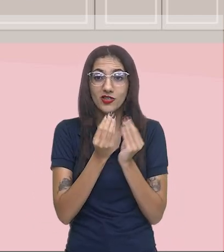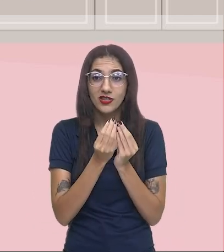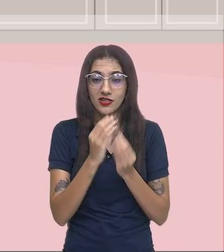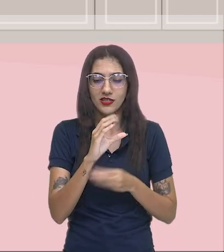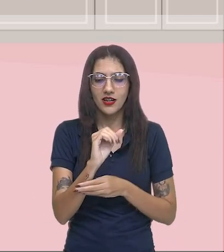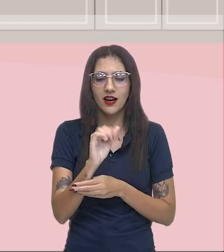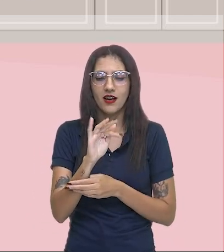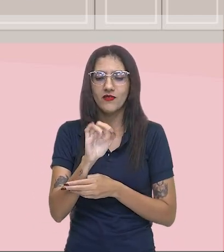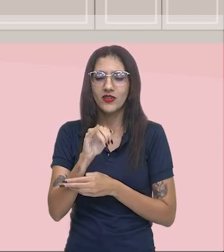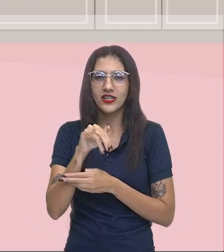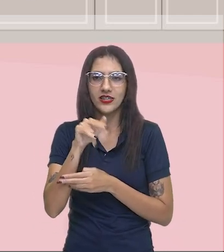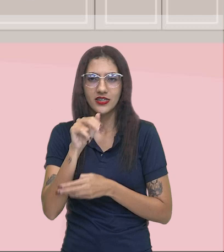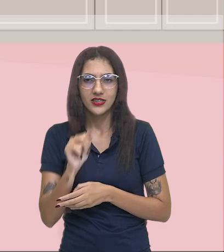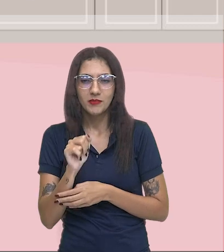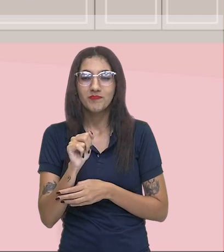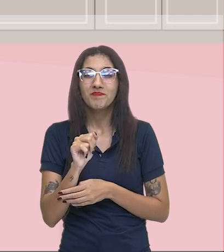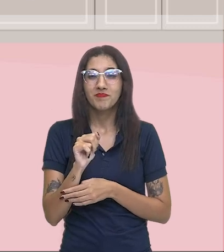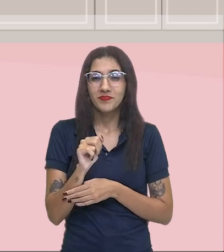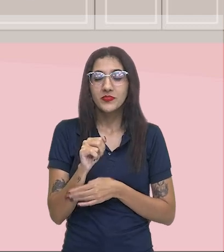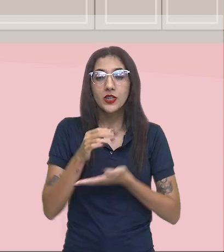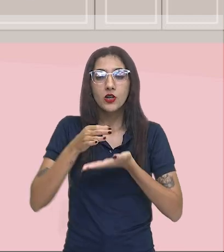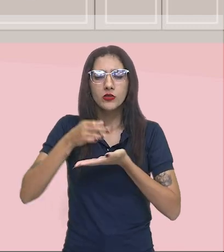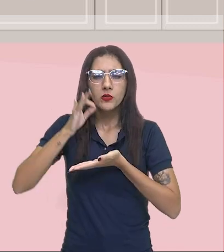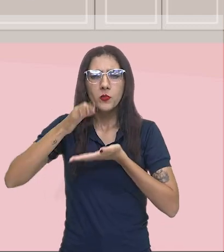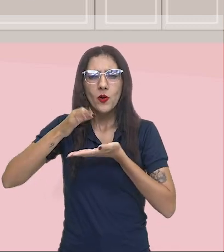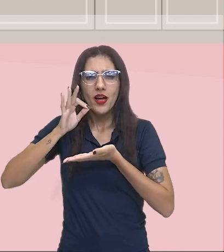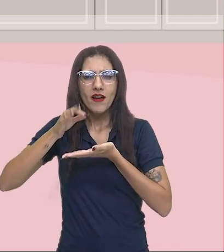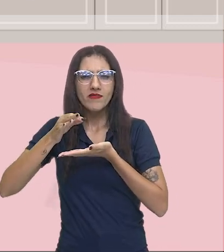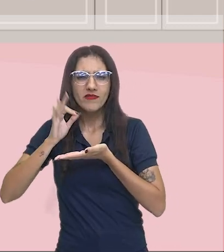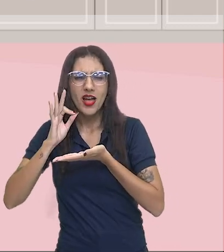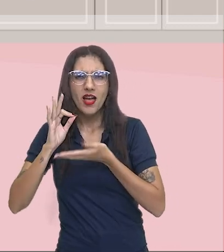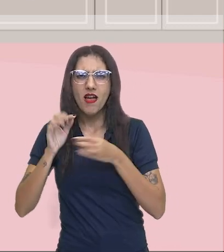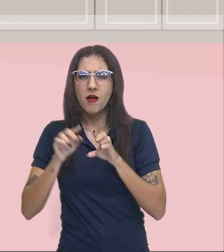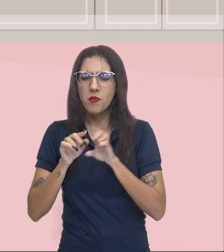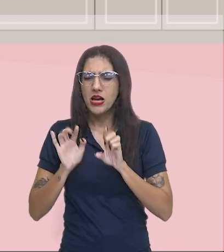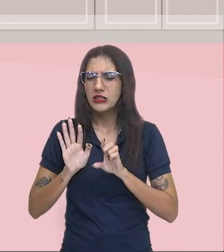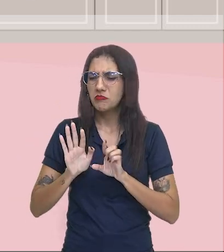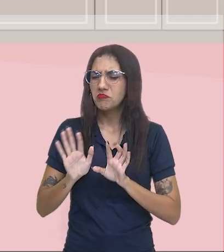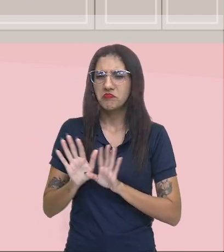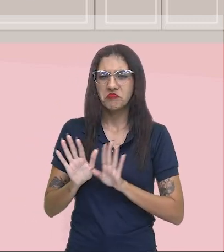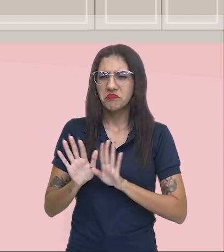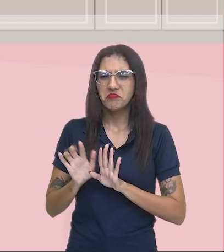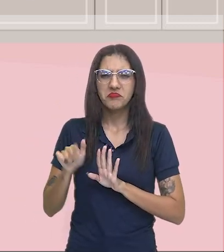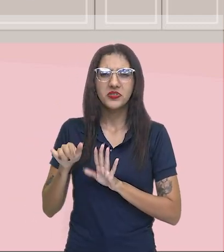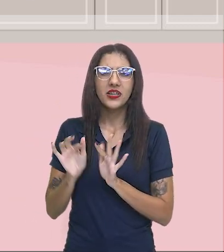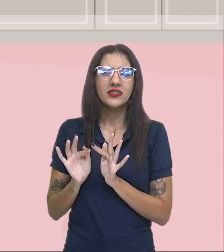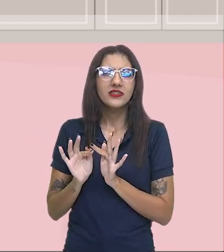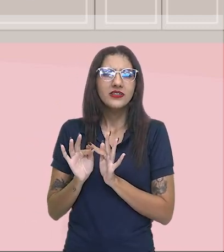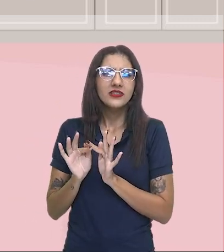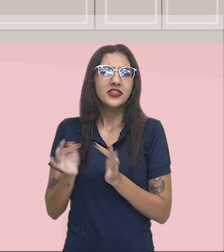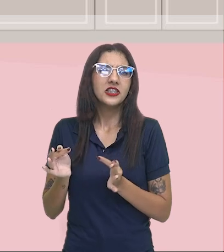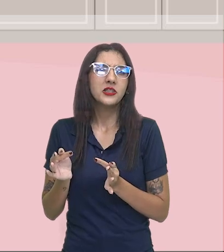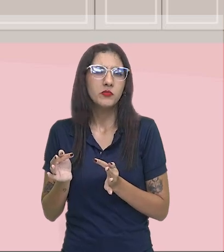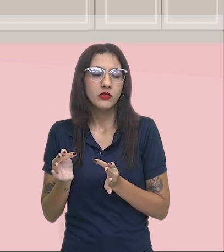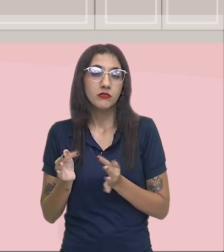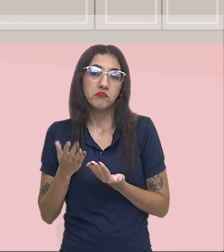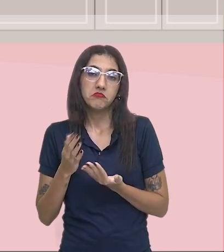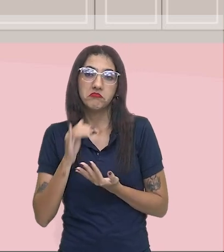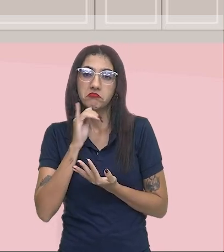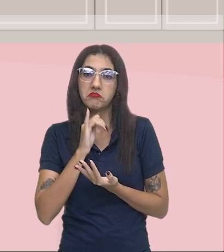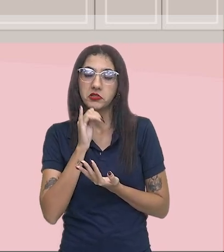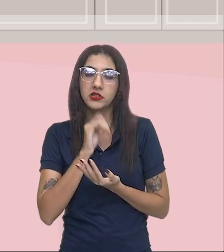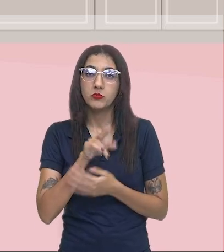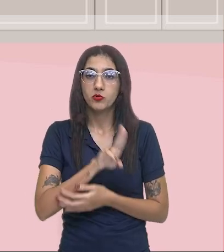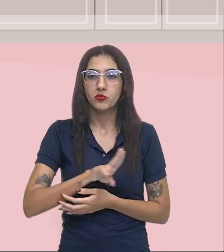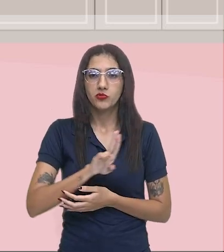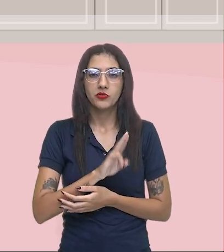cafeína, né? E toma um café, mas isso não é questionado juridicamente, como, por exemplo, o uso de